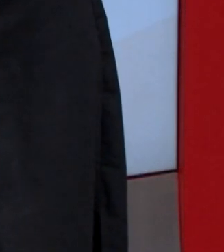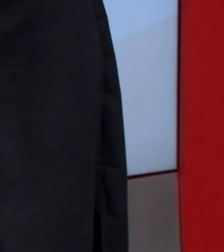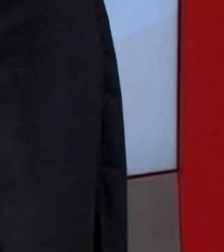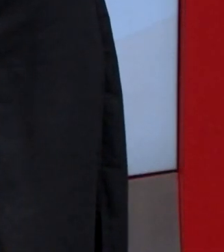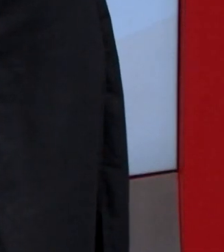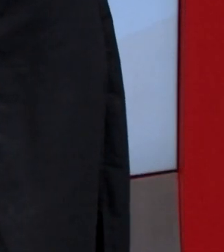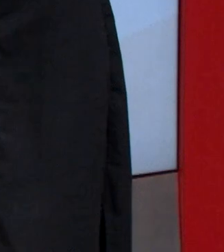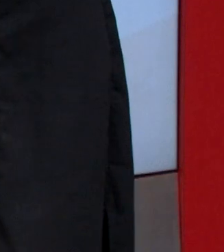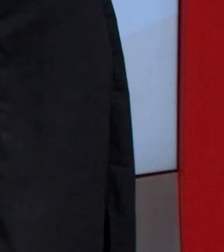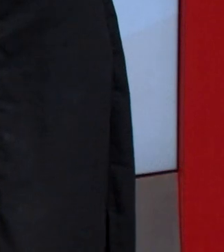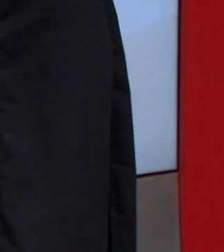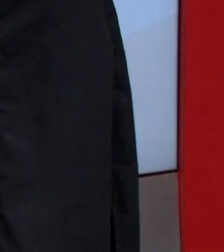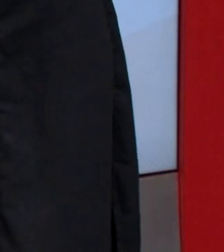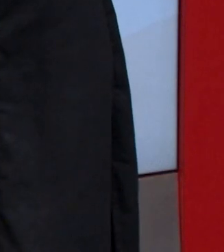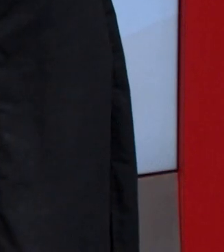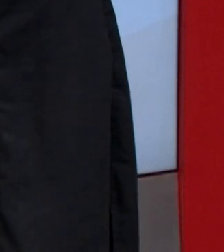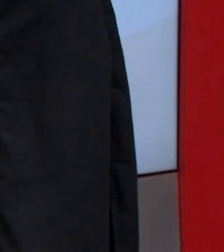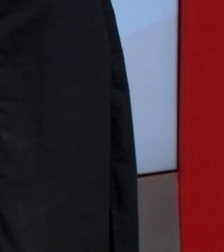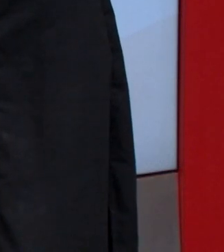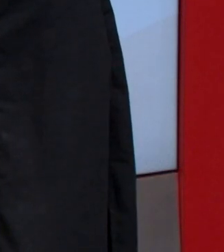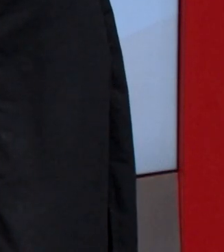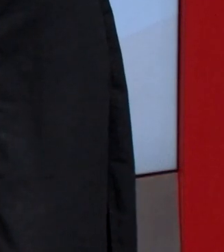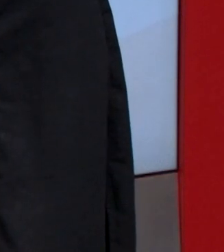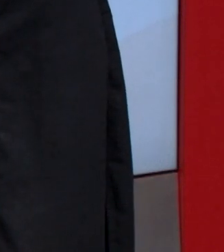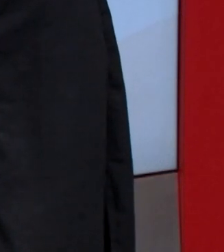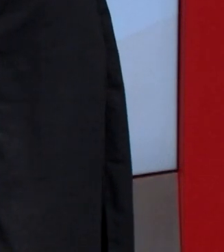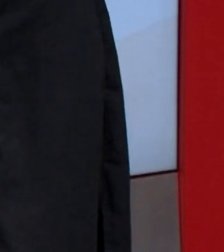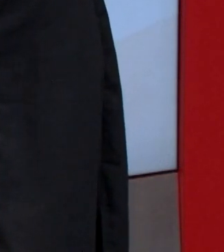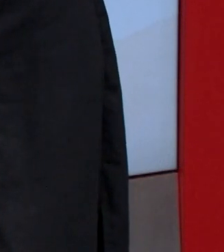glória e Salvador.